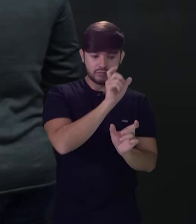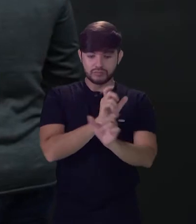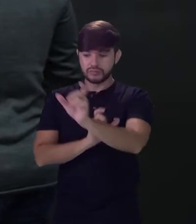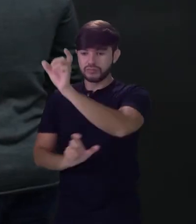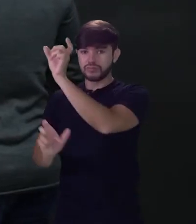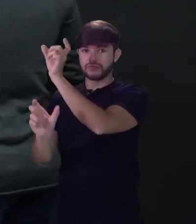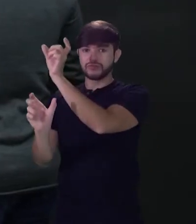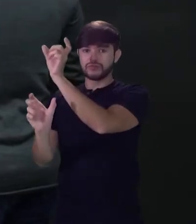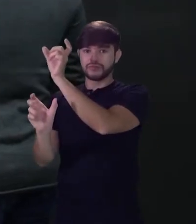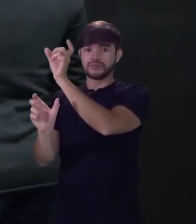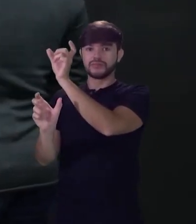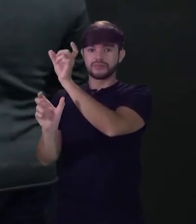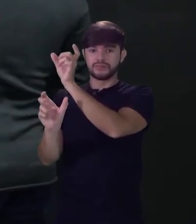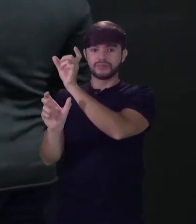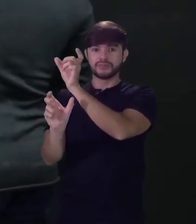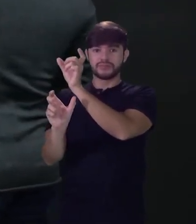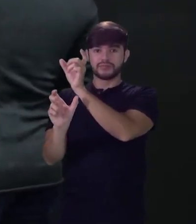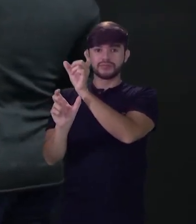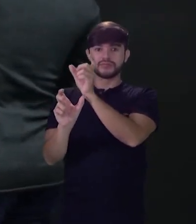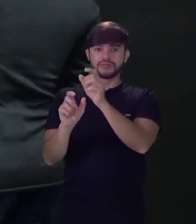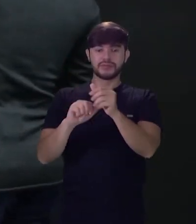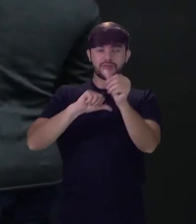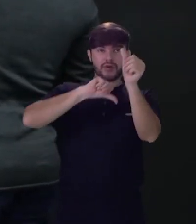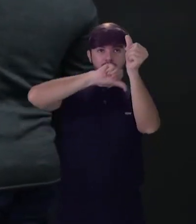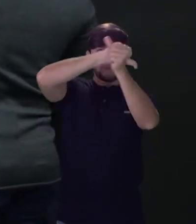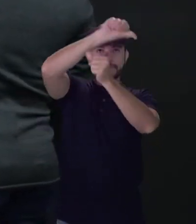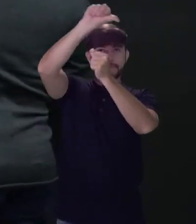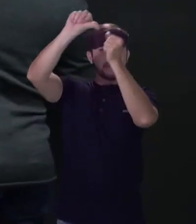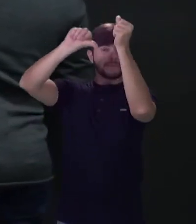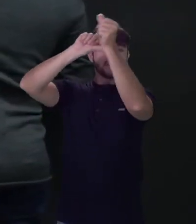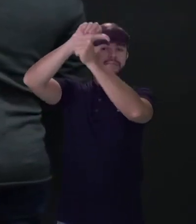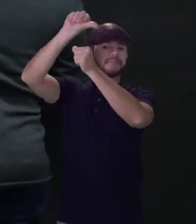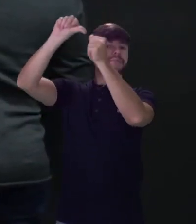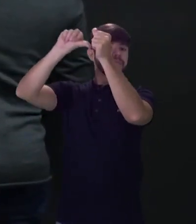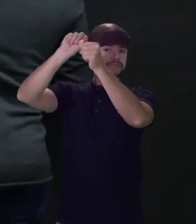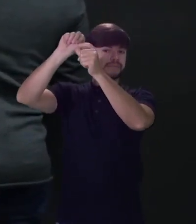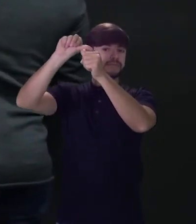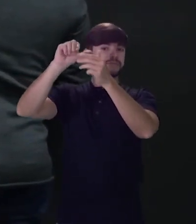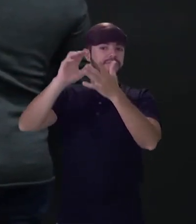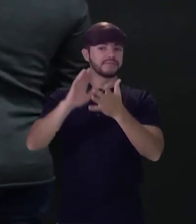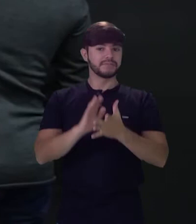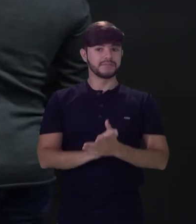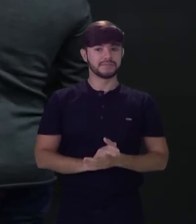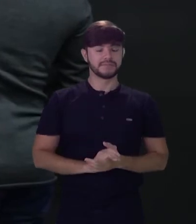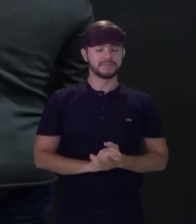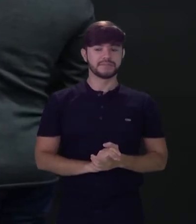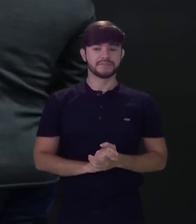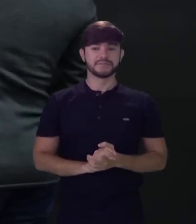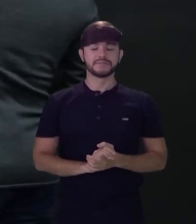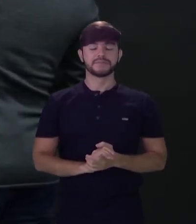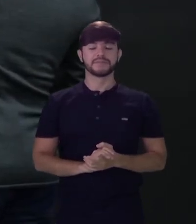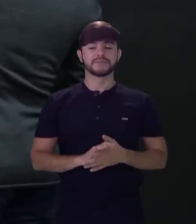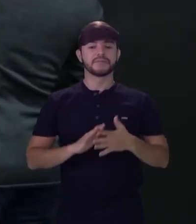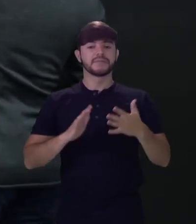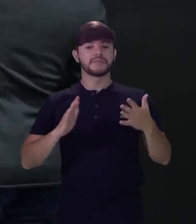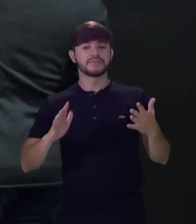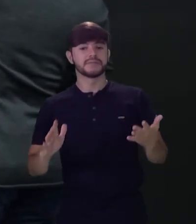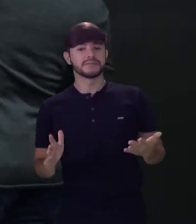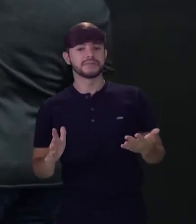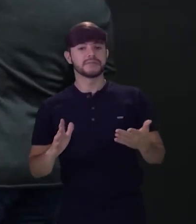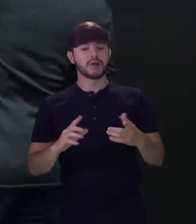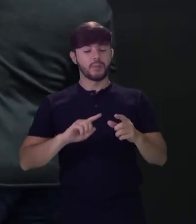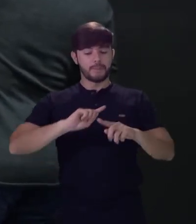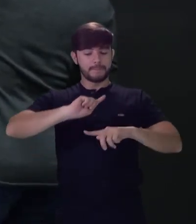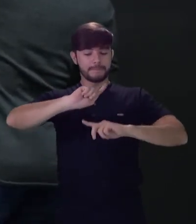inverteu e aqui no expoente nós trocamos o sinal. Então,